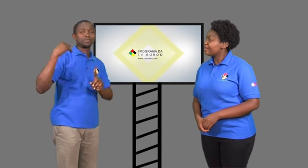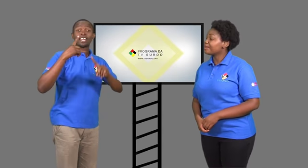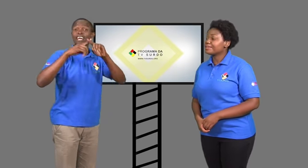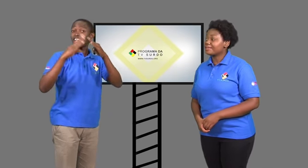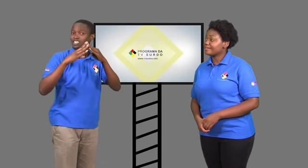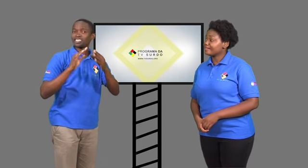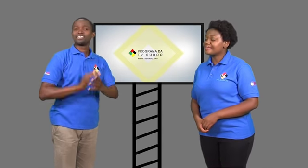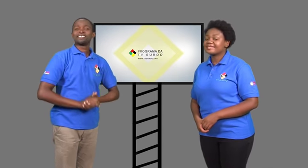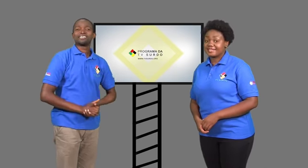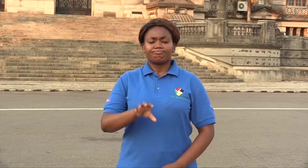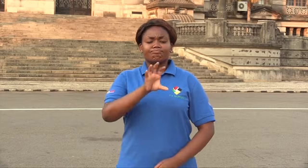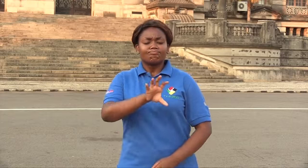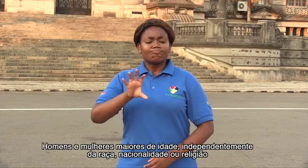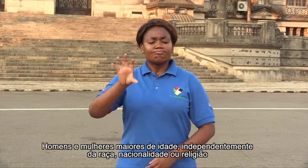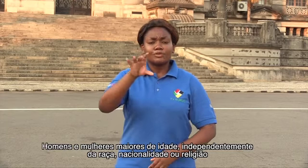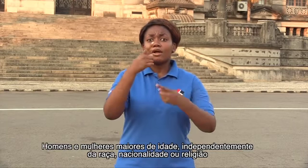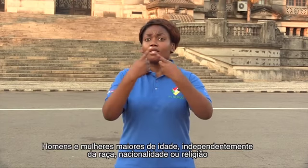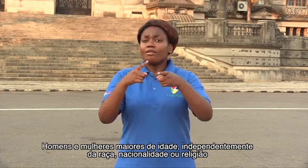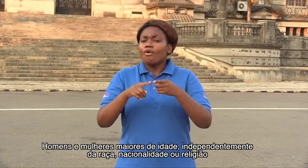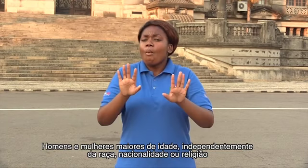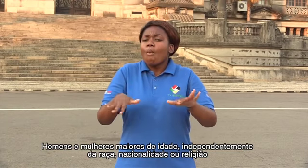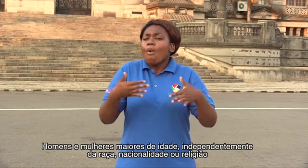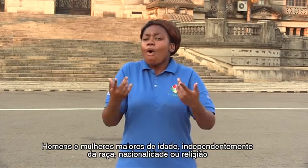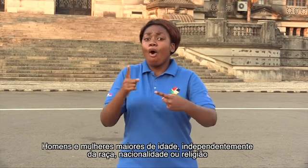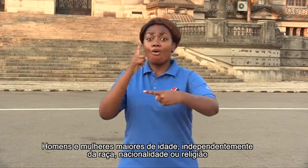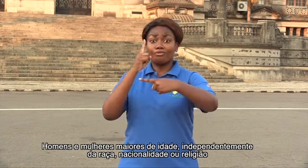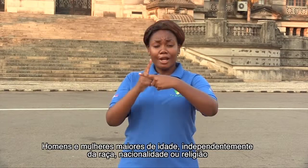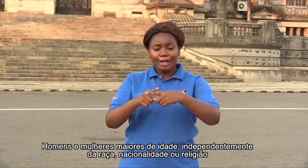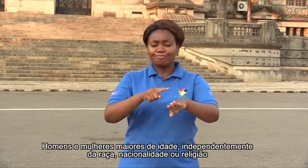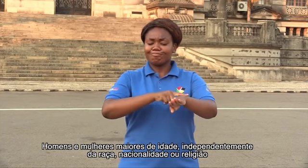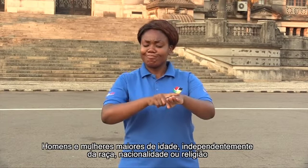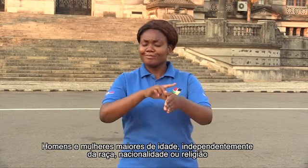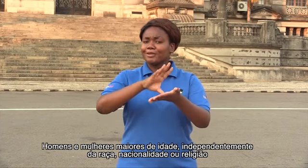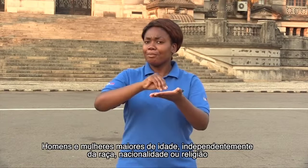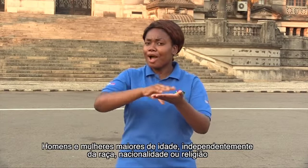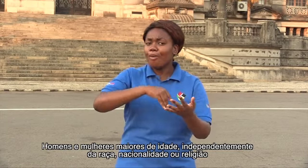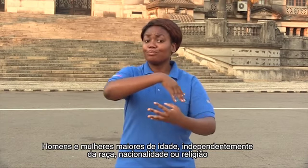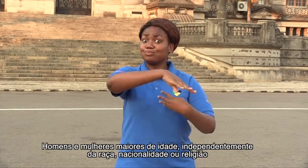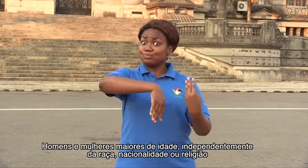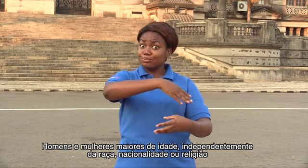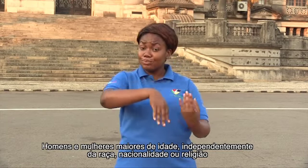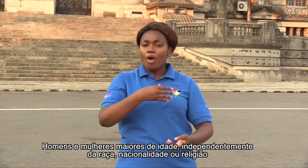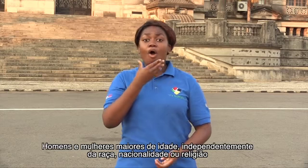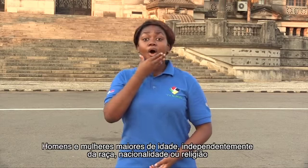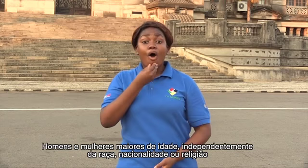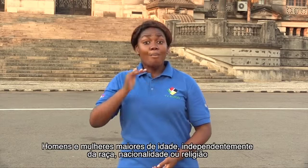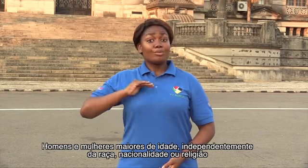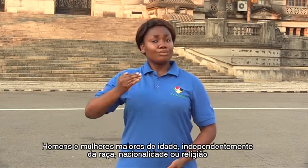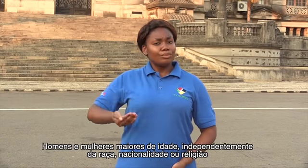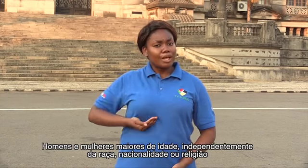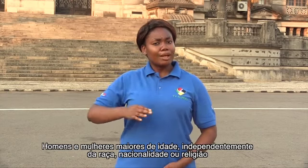igreja. Homens e mulheres maiores de idade, independentemente da raça,